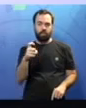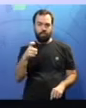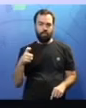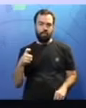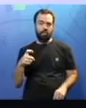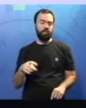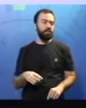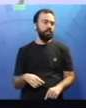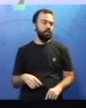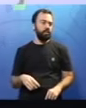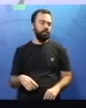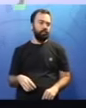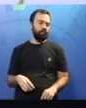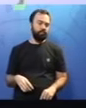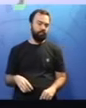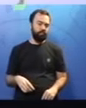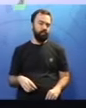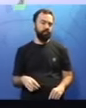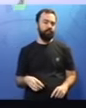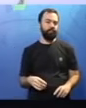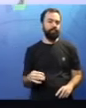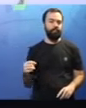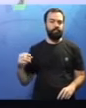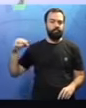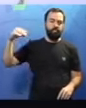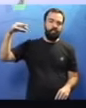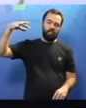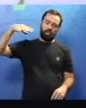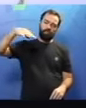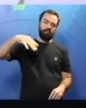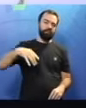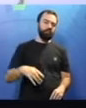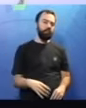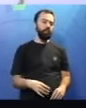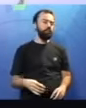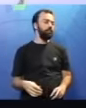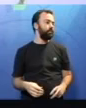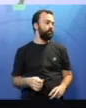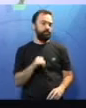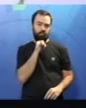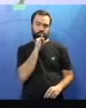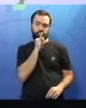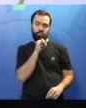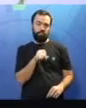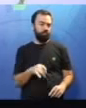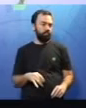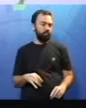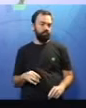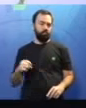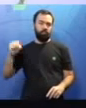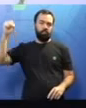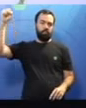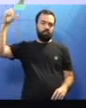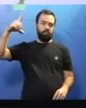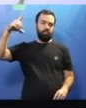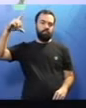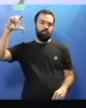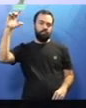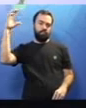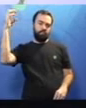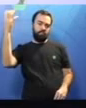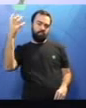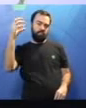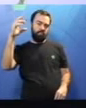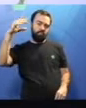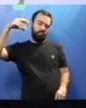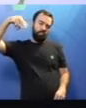da luz em diferentes meios. Então, nós temos aqui o exemplo, né, da emissão da luz pelo Sol, ultrapassando